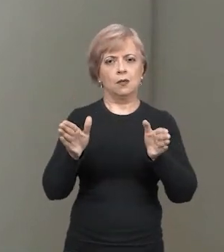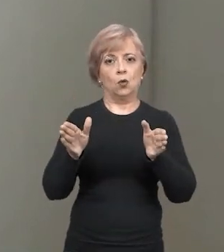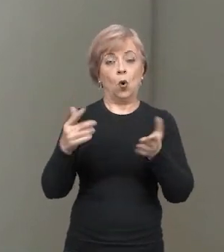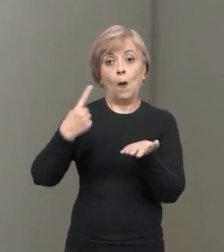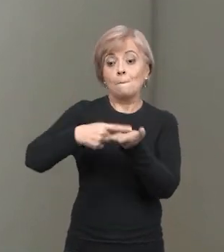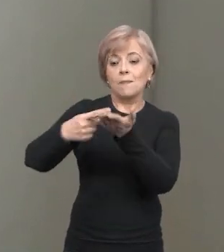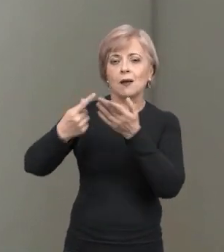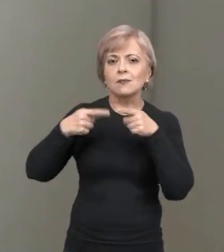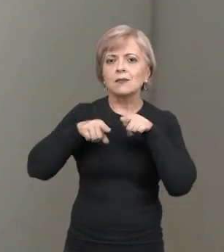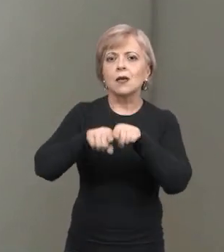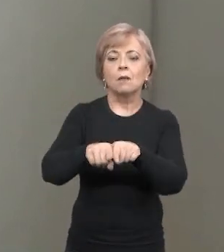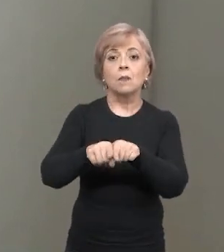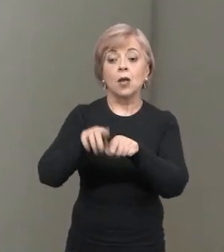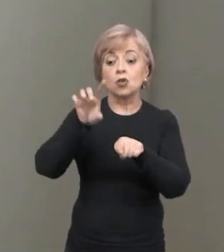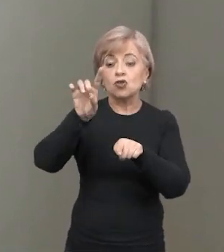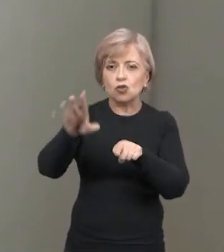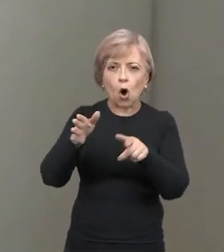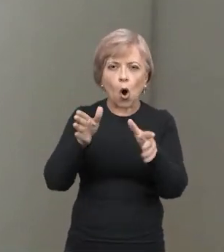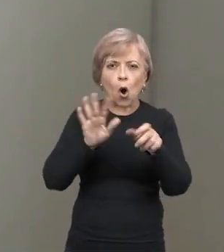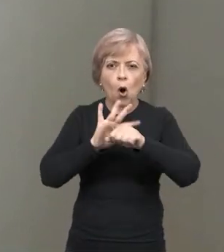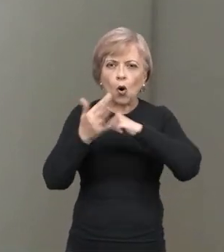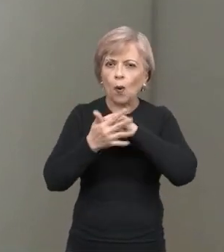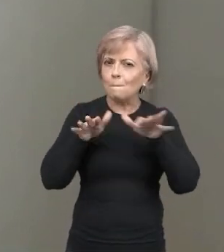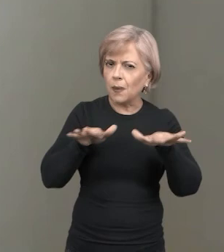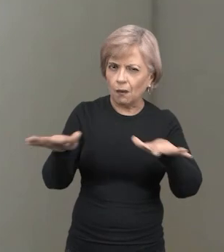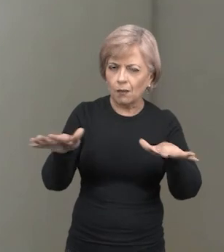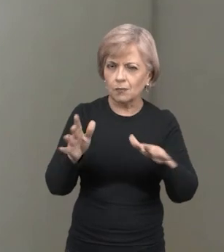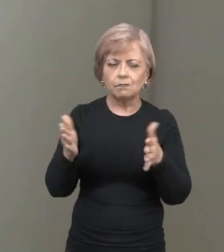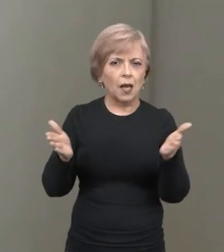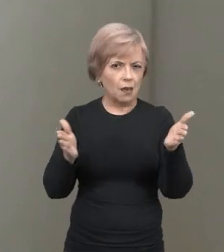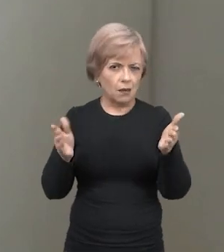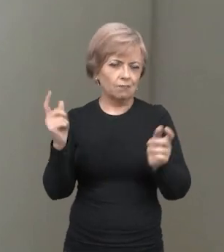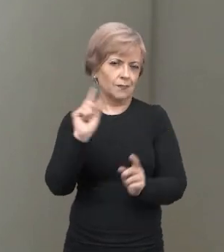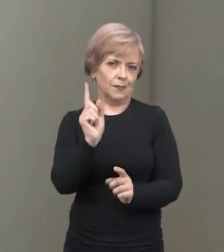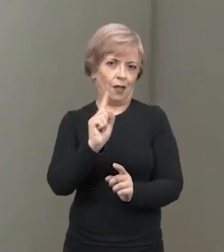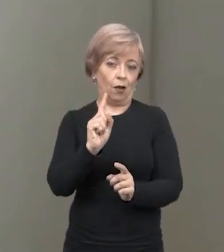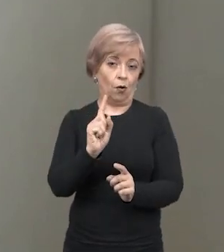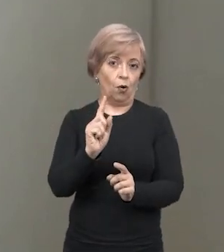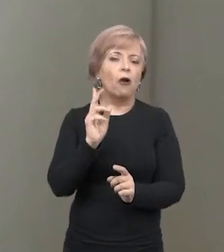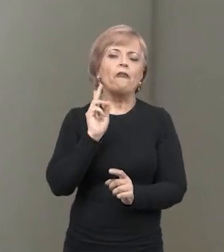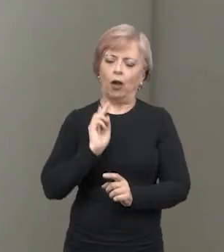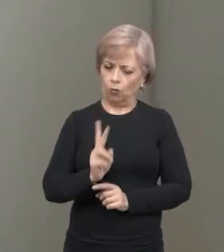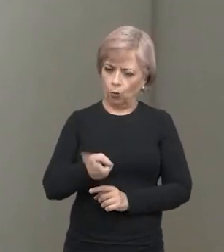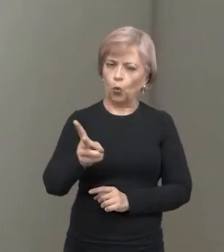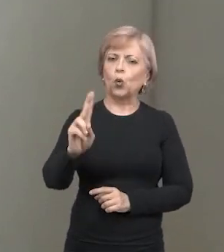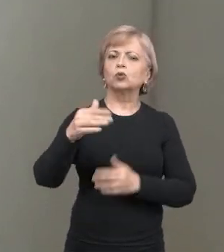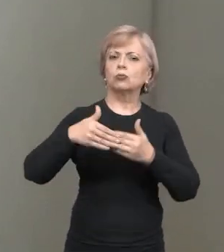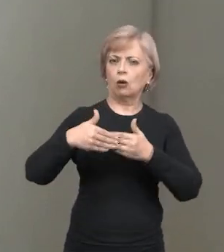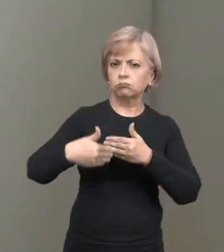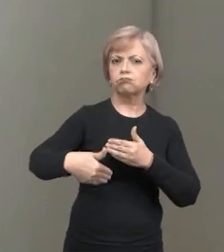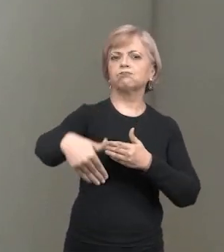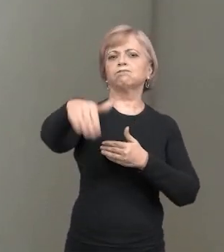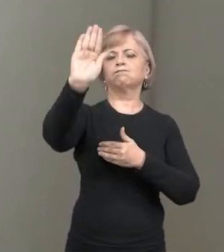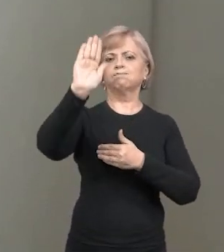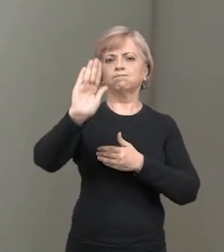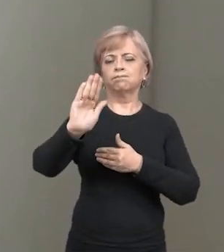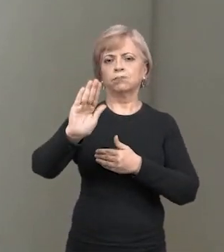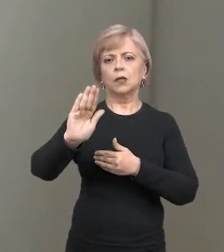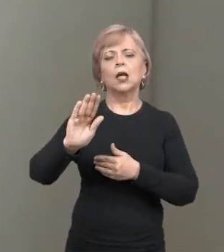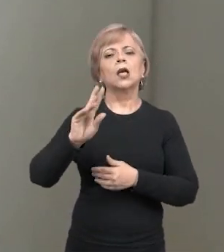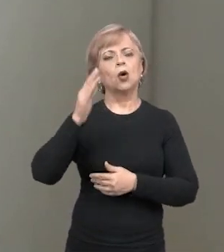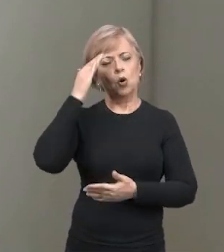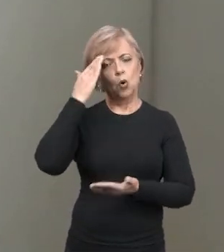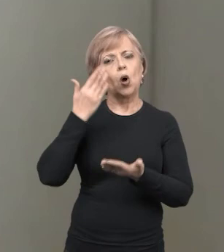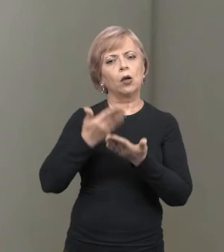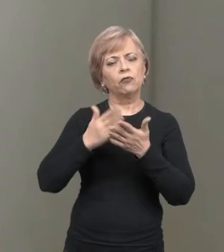essas que não vão durar só no período da pandemia. Elas são vindouras, elas vão durar e acredito